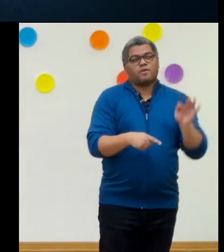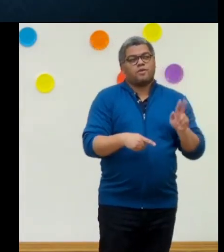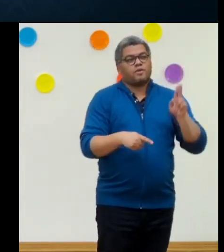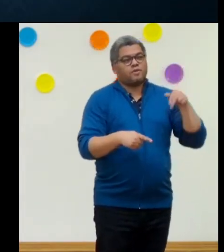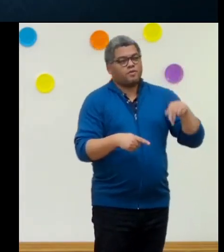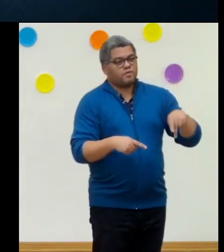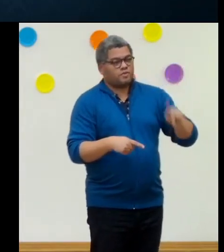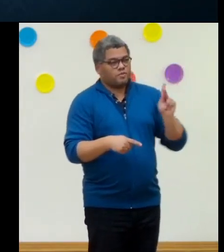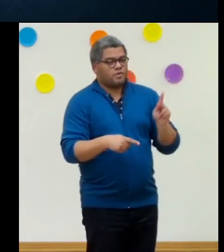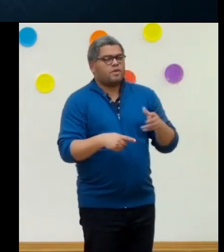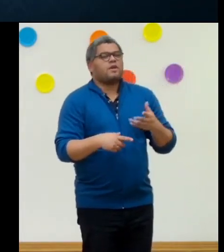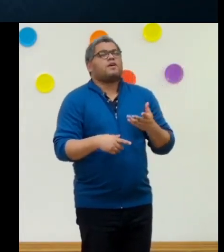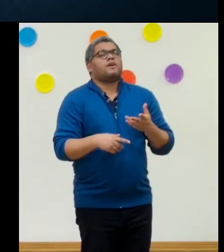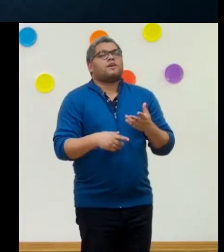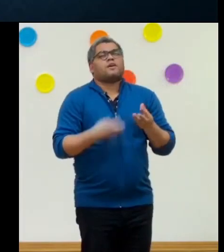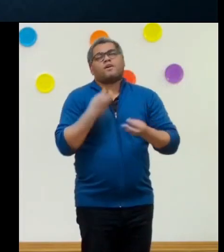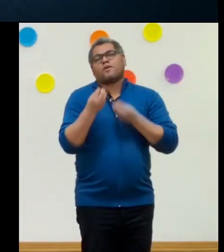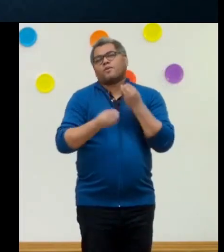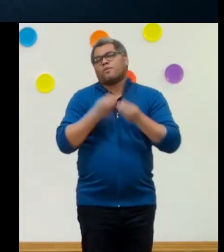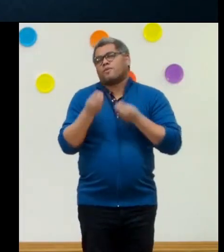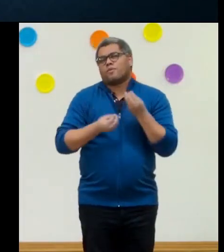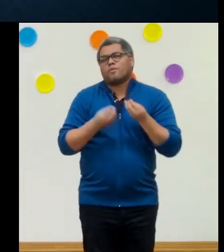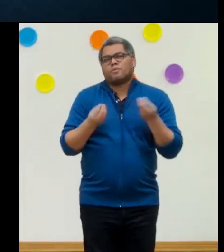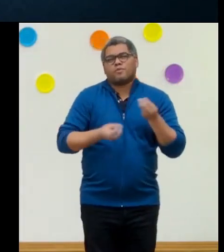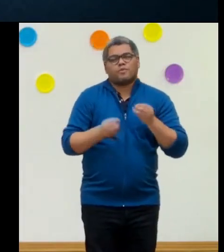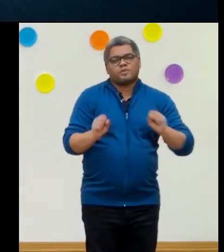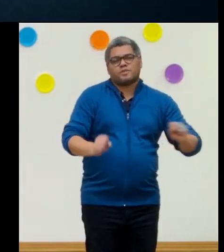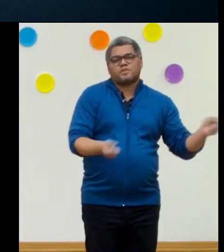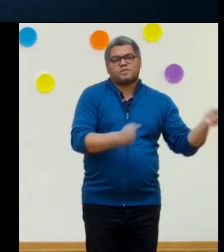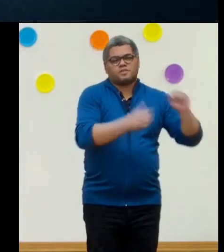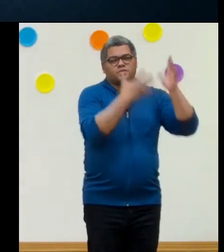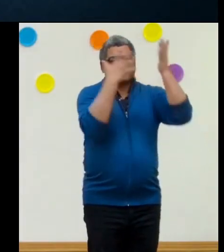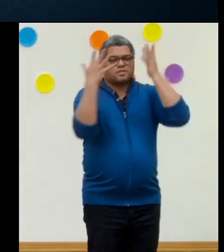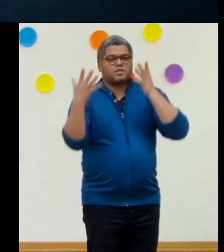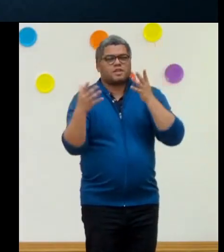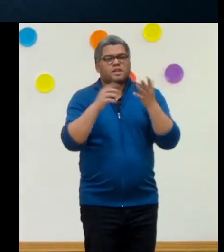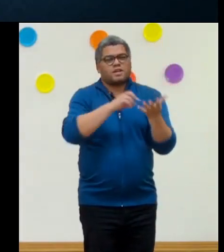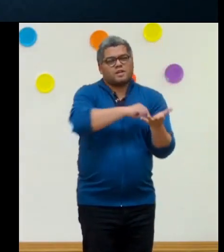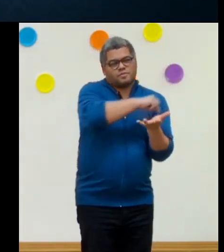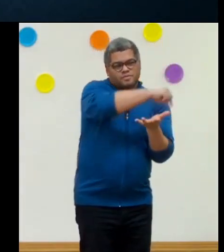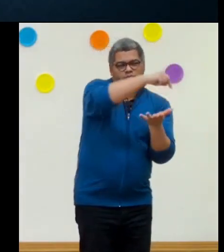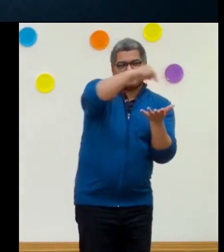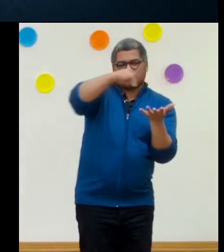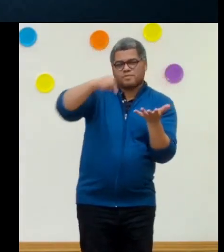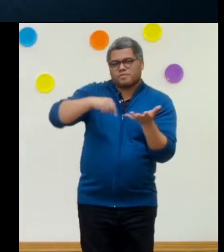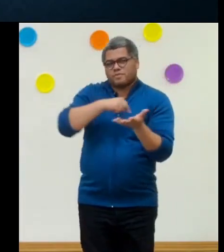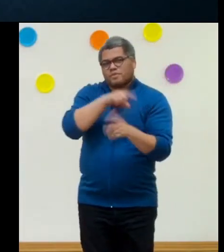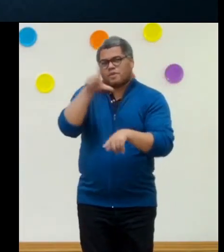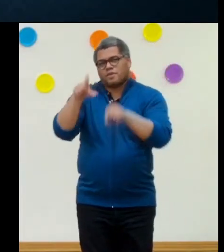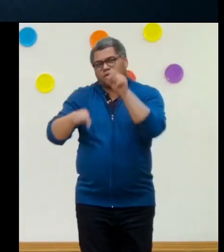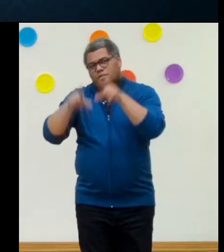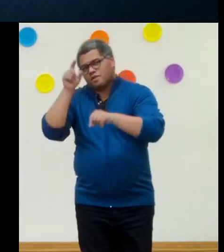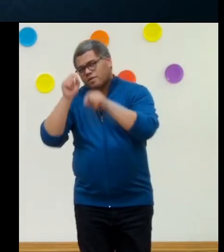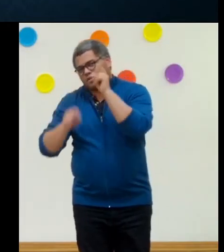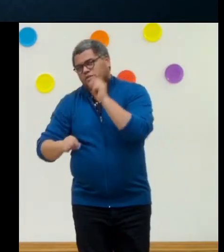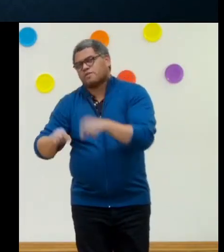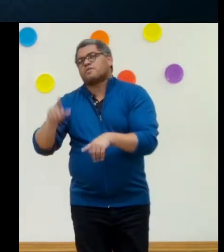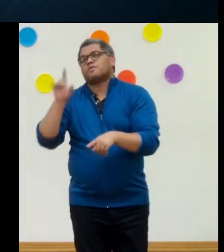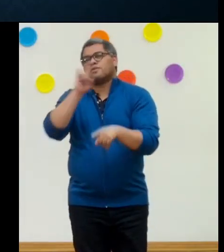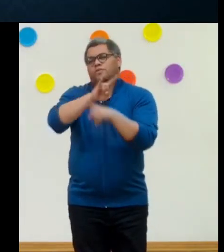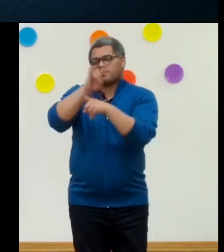celebrado a diversidade de parceiros e parceiras. Literatura, livros